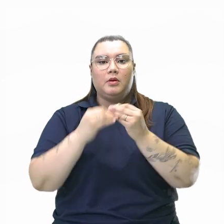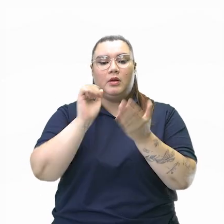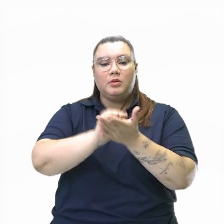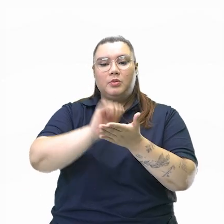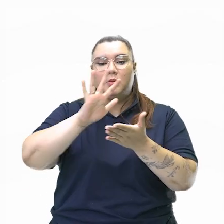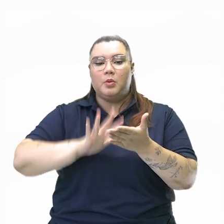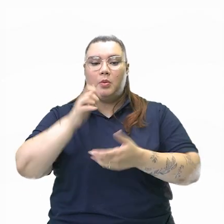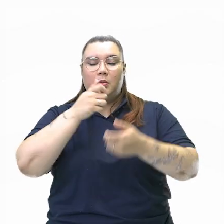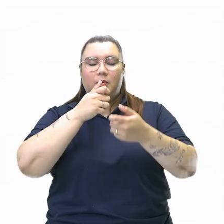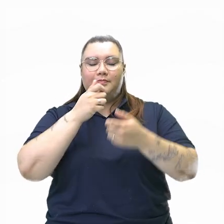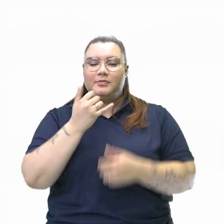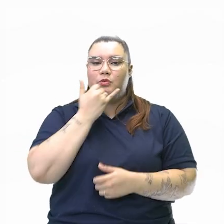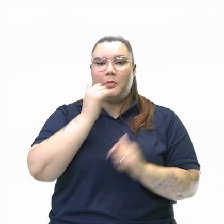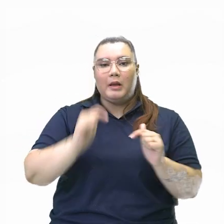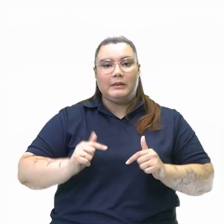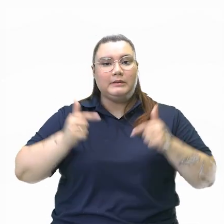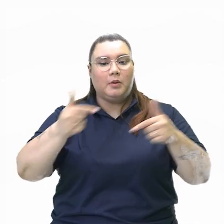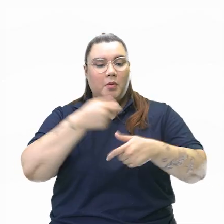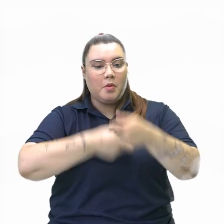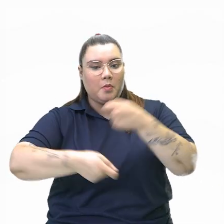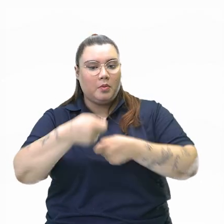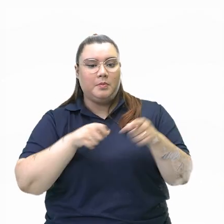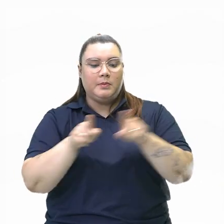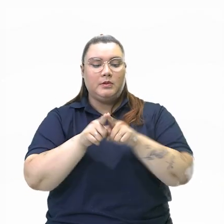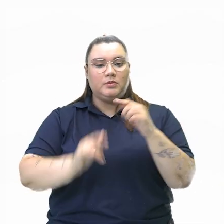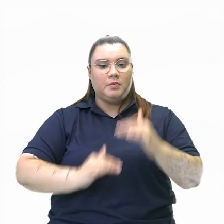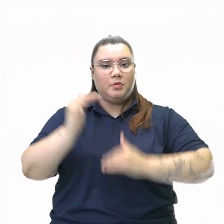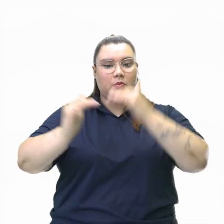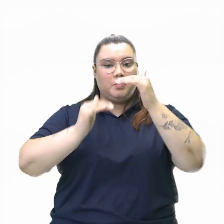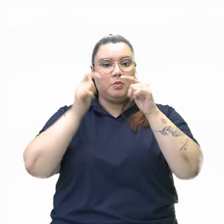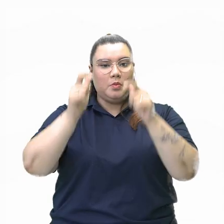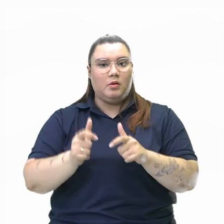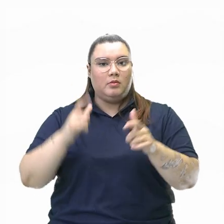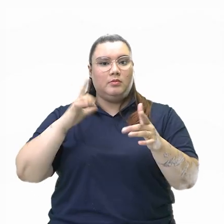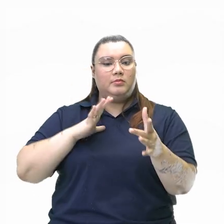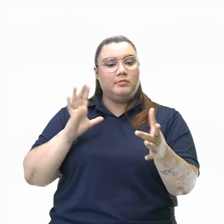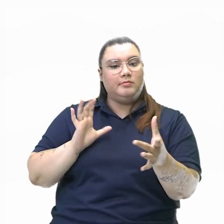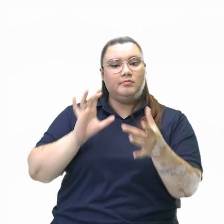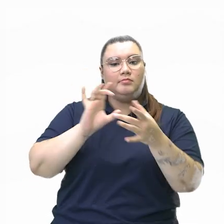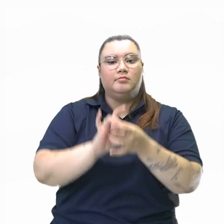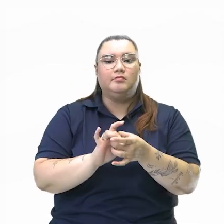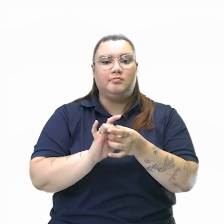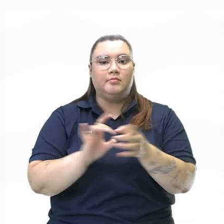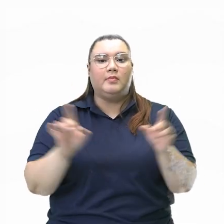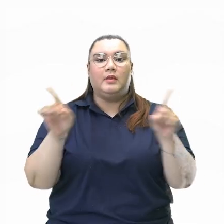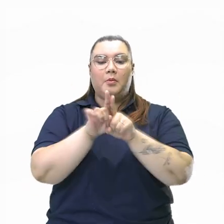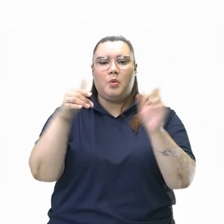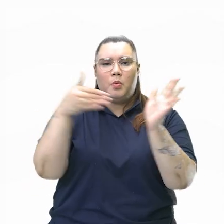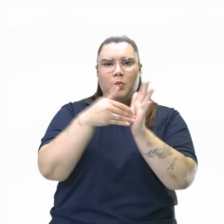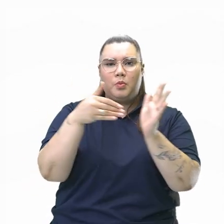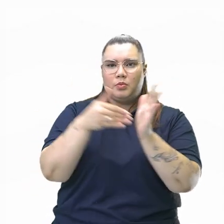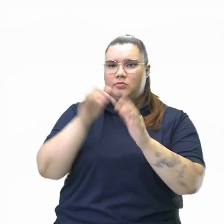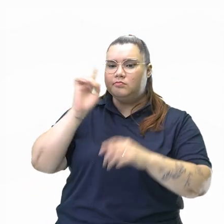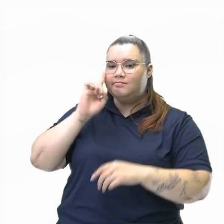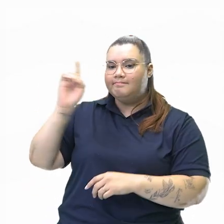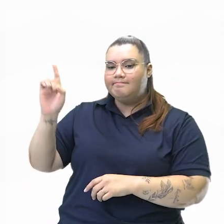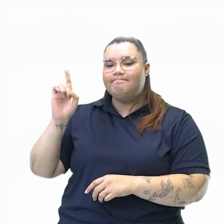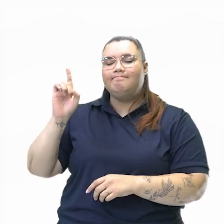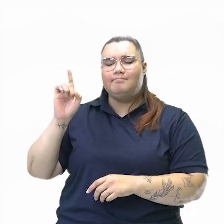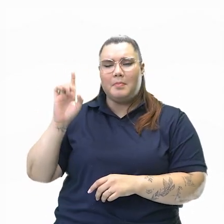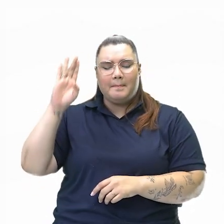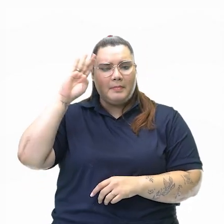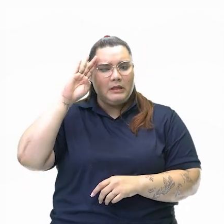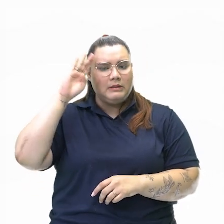atividade econômica e desenvolvimento do local onde está inserida. E esse último ponto é um dos